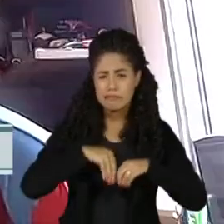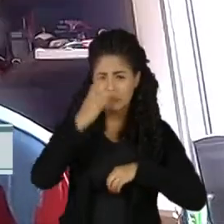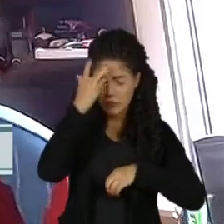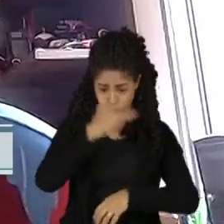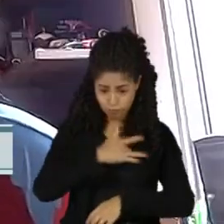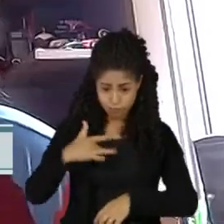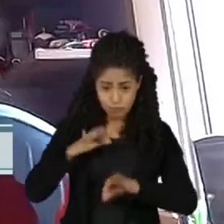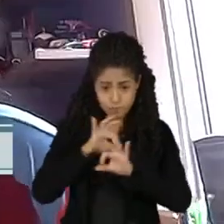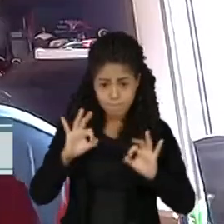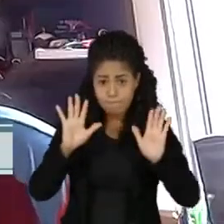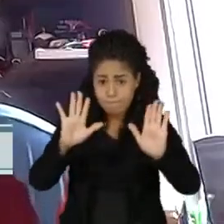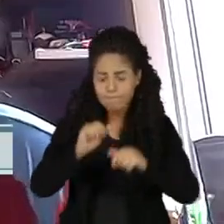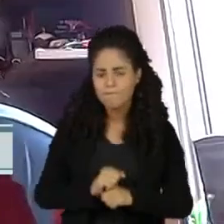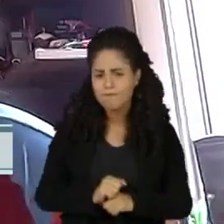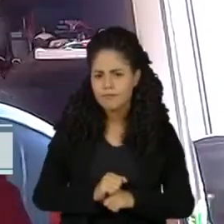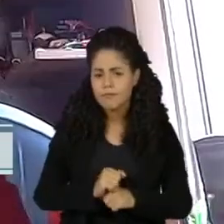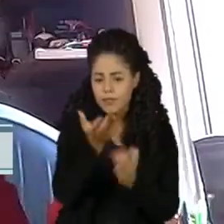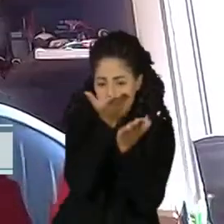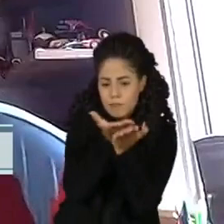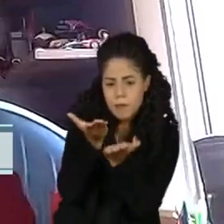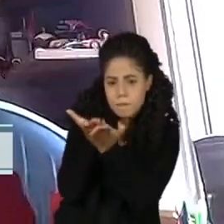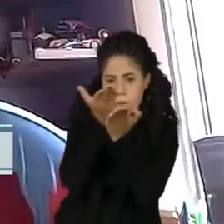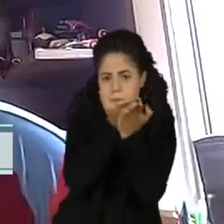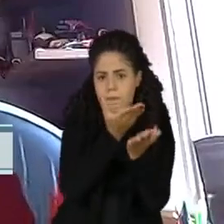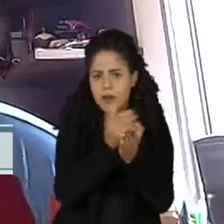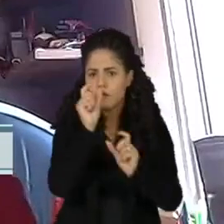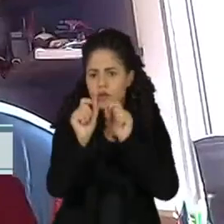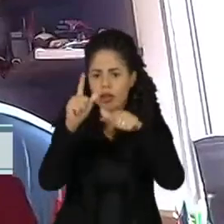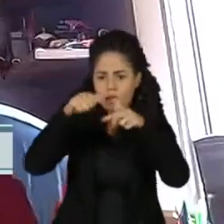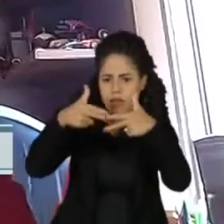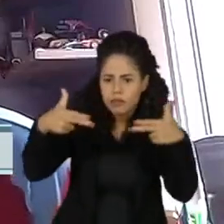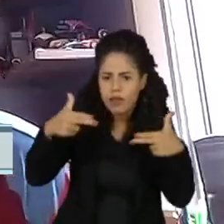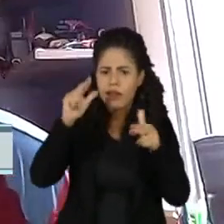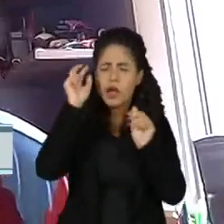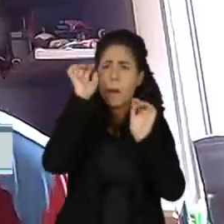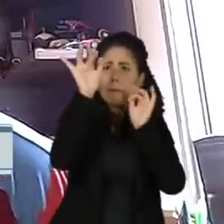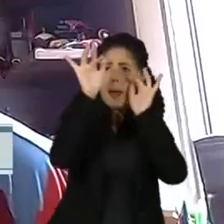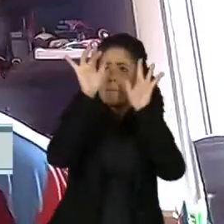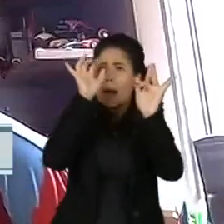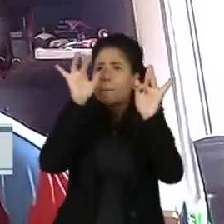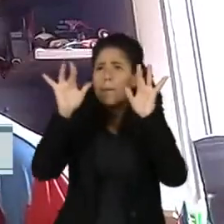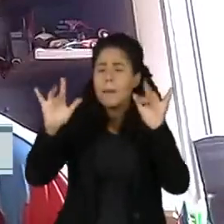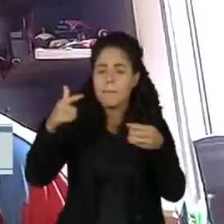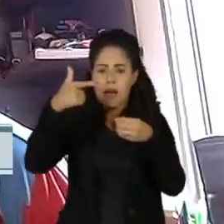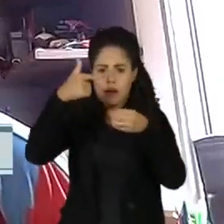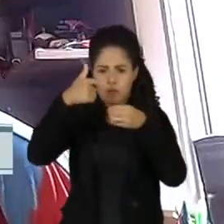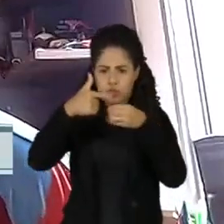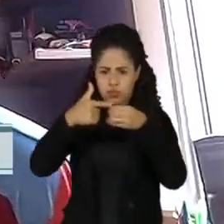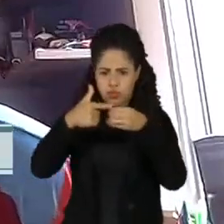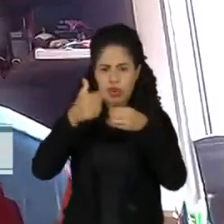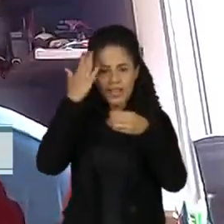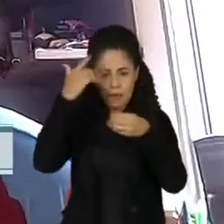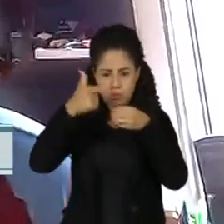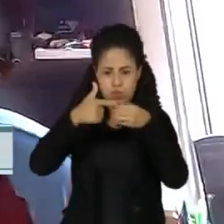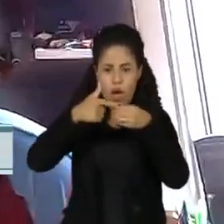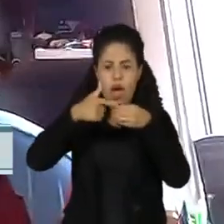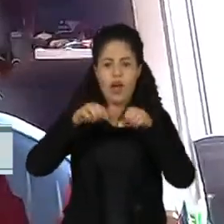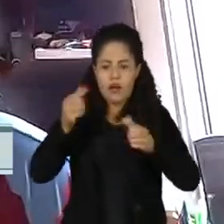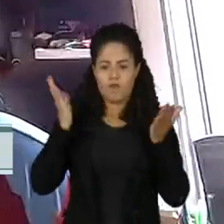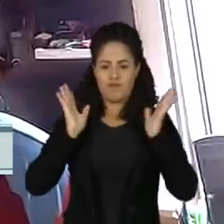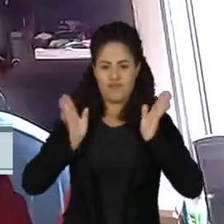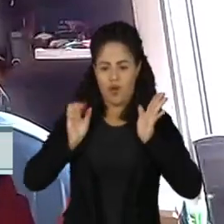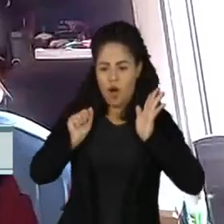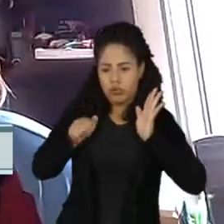saudáveis. Se acredita que os produtos da degradação, da combustão do diesel, que são principalmente monóxido de carbono